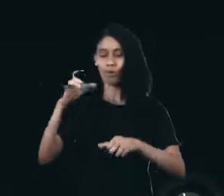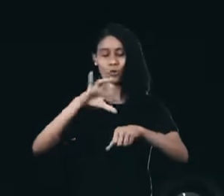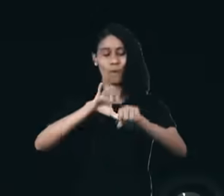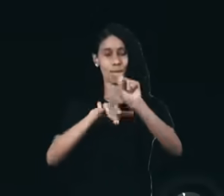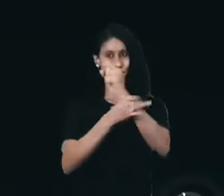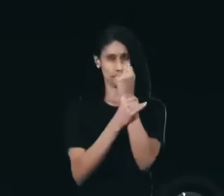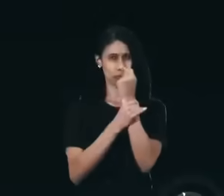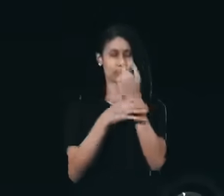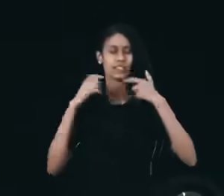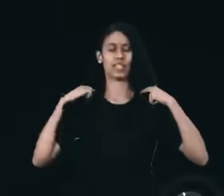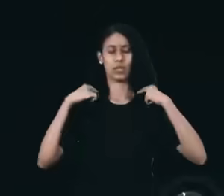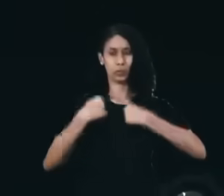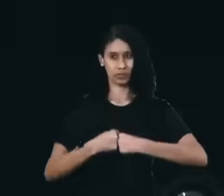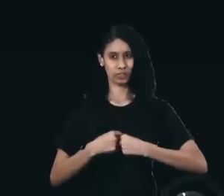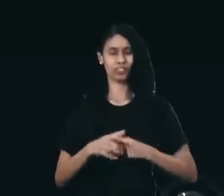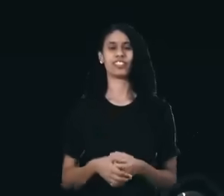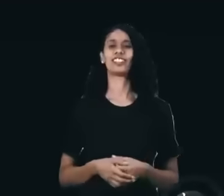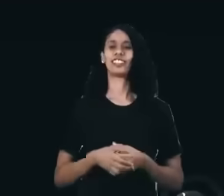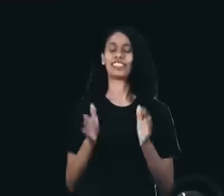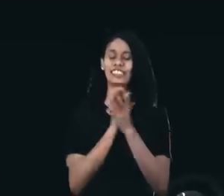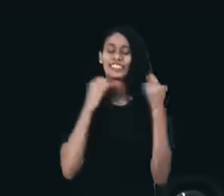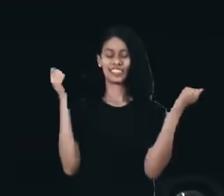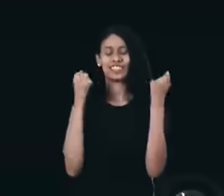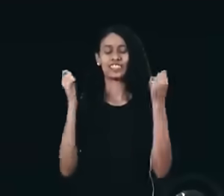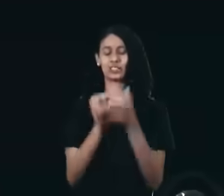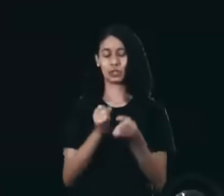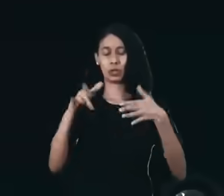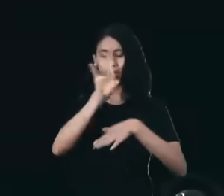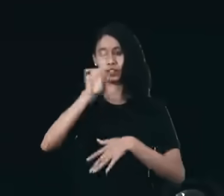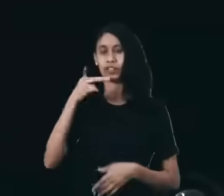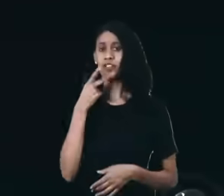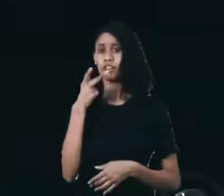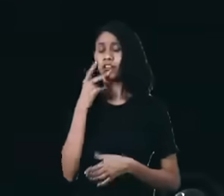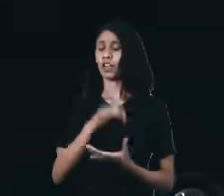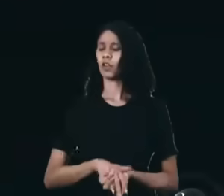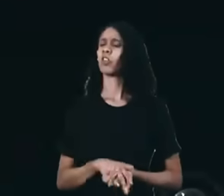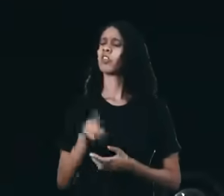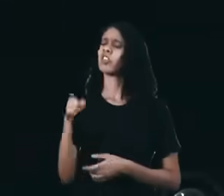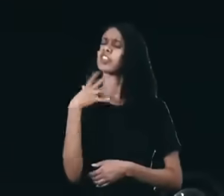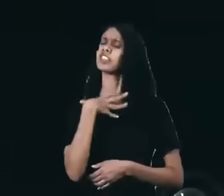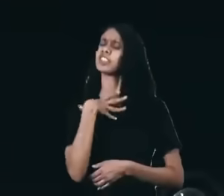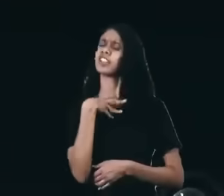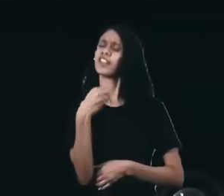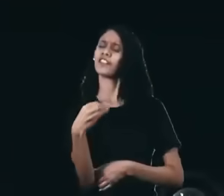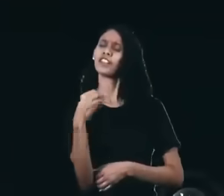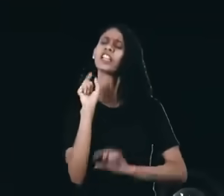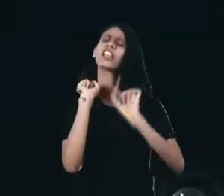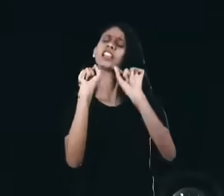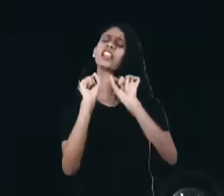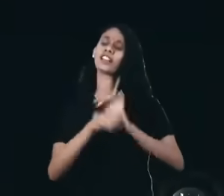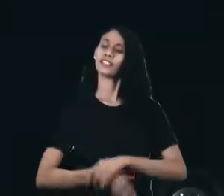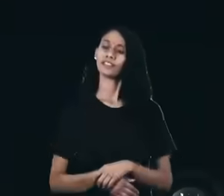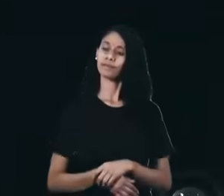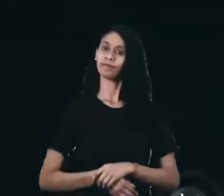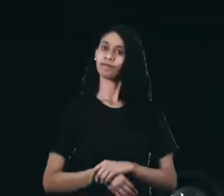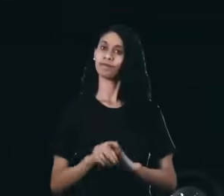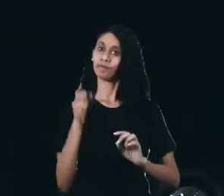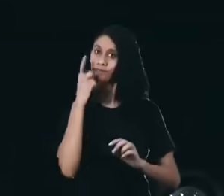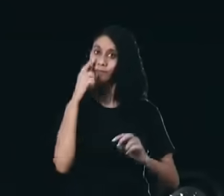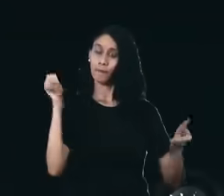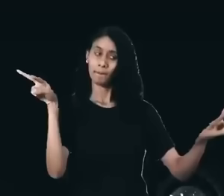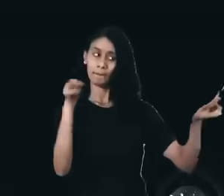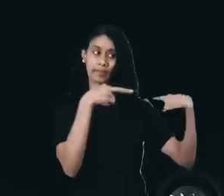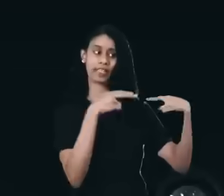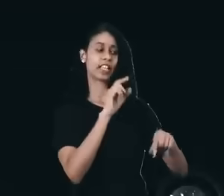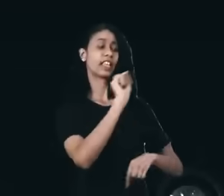a Deus, de 120 gramas e perguntou: de quem você é filha? Vira para a pessoa que está do seu lado e fala